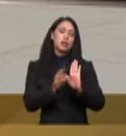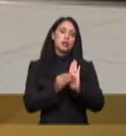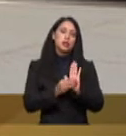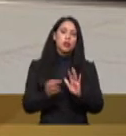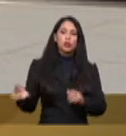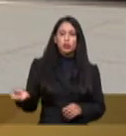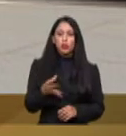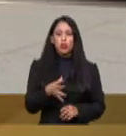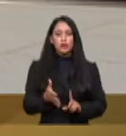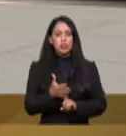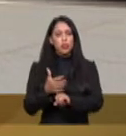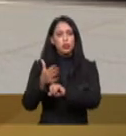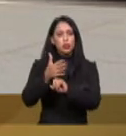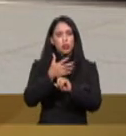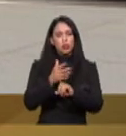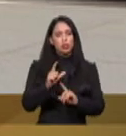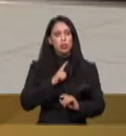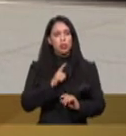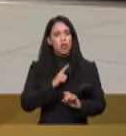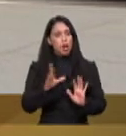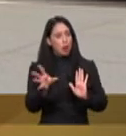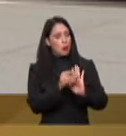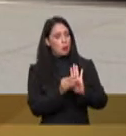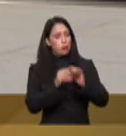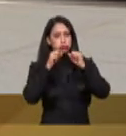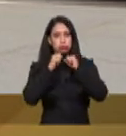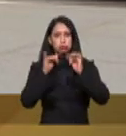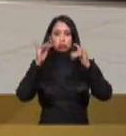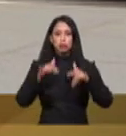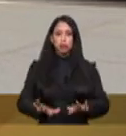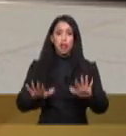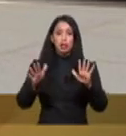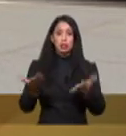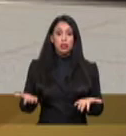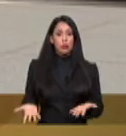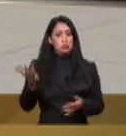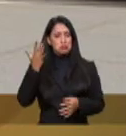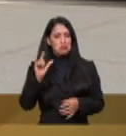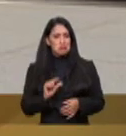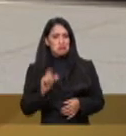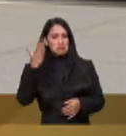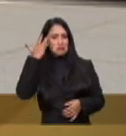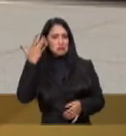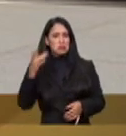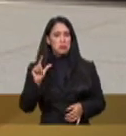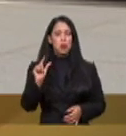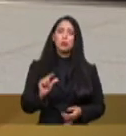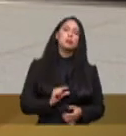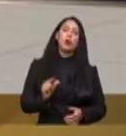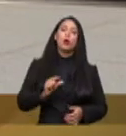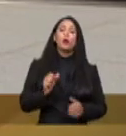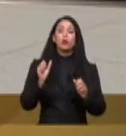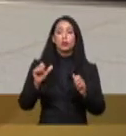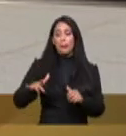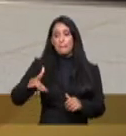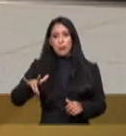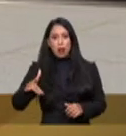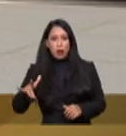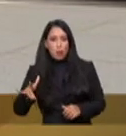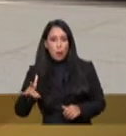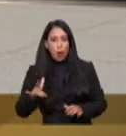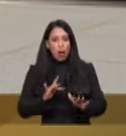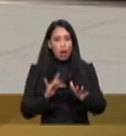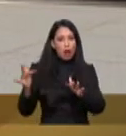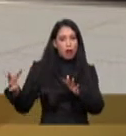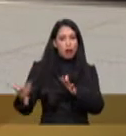de novas tecnologias e também sobre o impulsionamento de conteúdos. Até então, pouco se sabia sobre a extensão do poder de manipulação nas redes, como